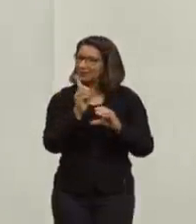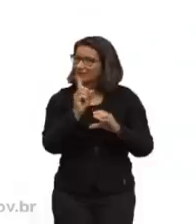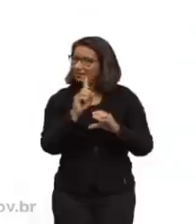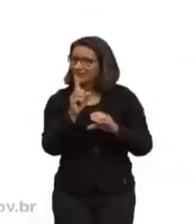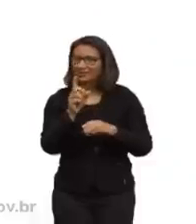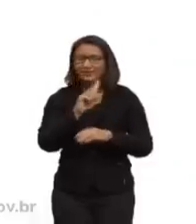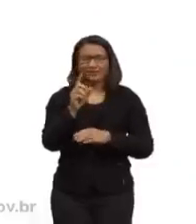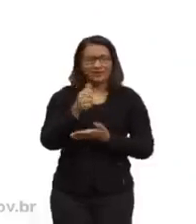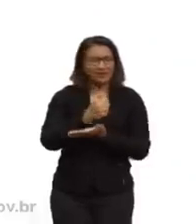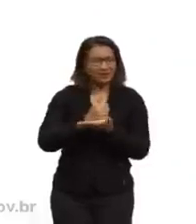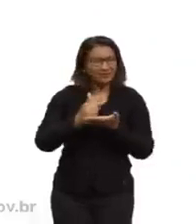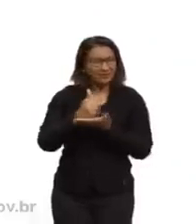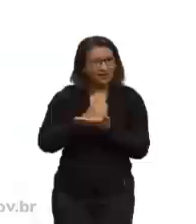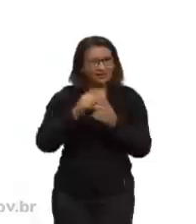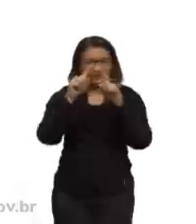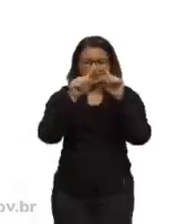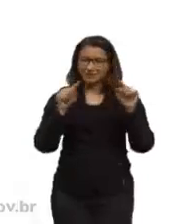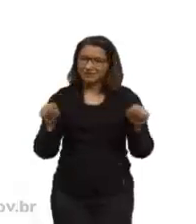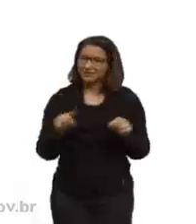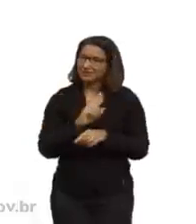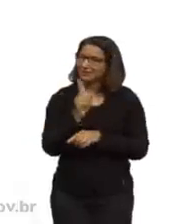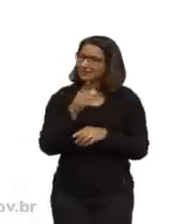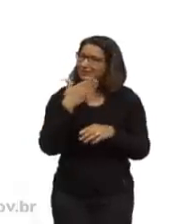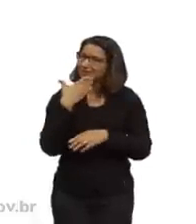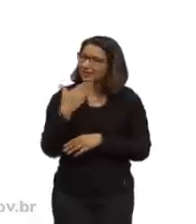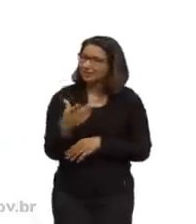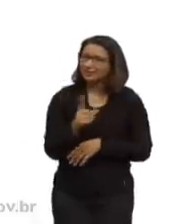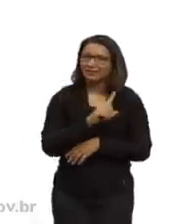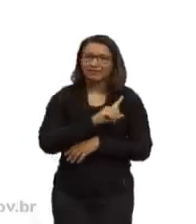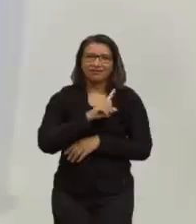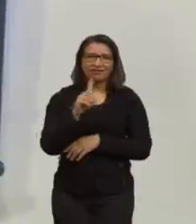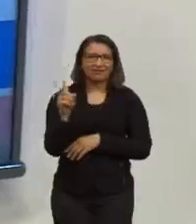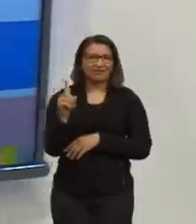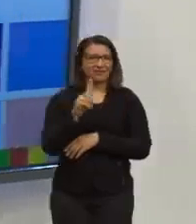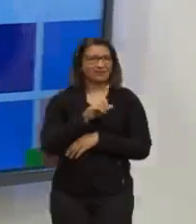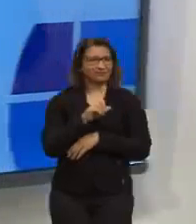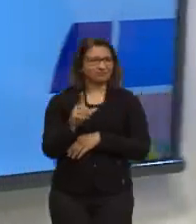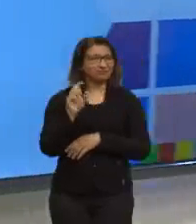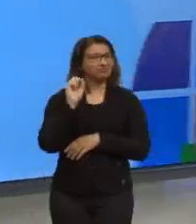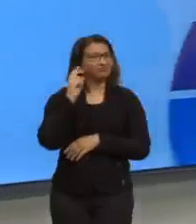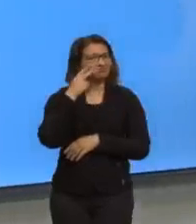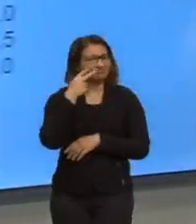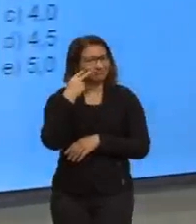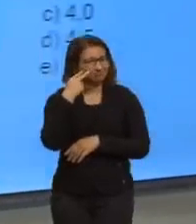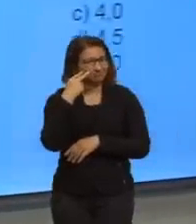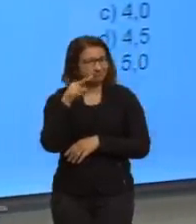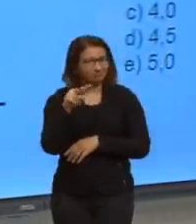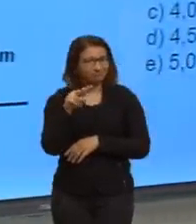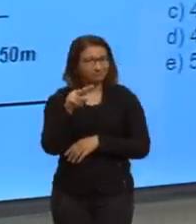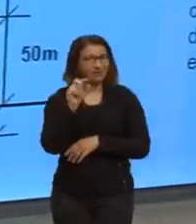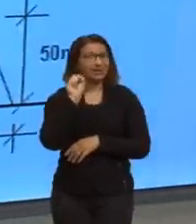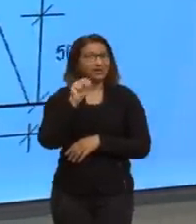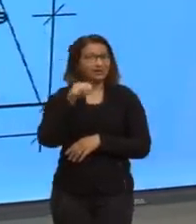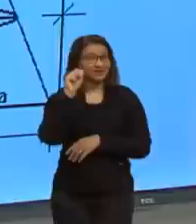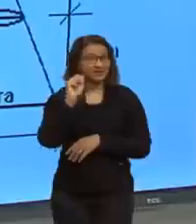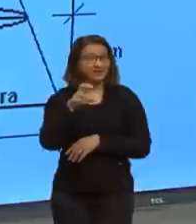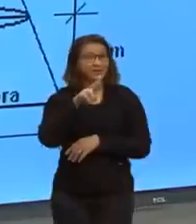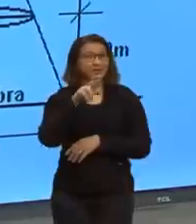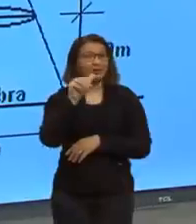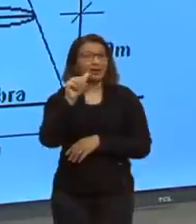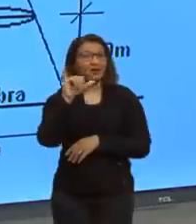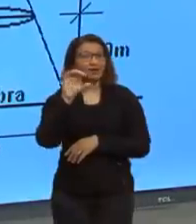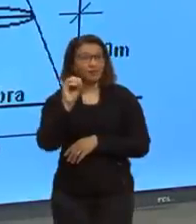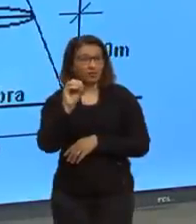de triângulo que estava pedindo. Tá? Porque a solicitação da questão é em relação ao raio. Tá? Então,